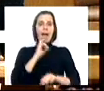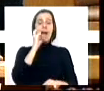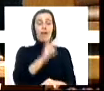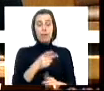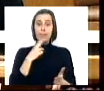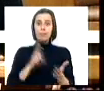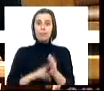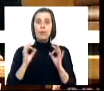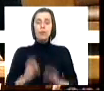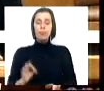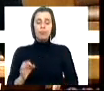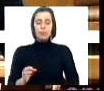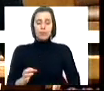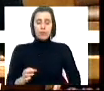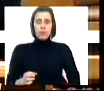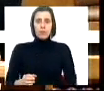O certo é que